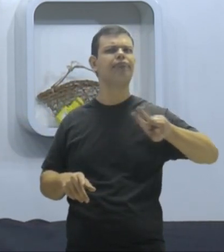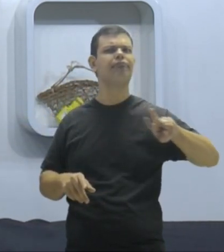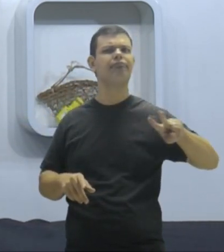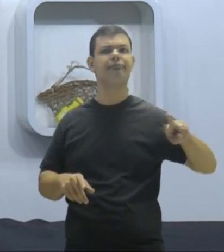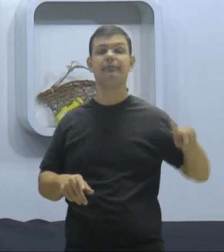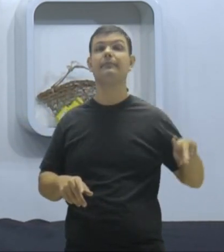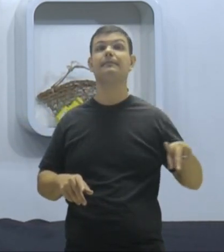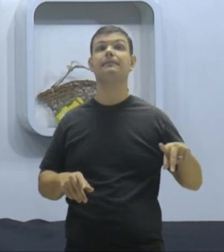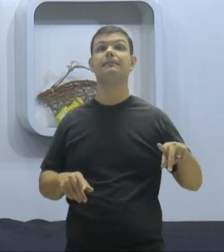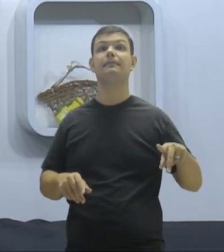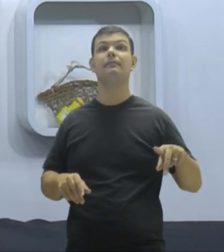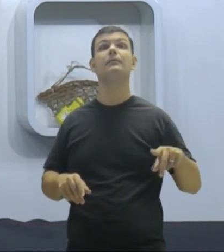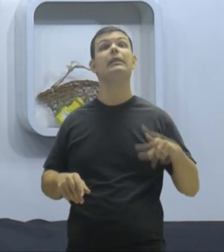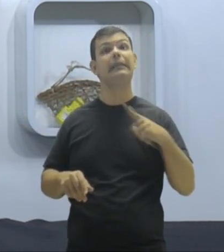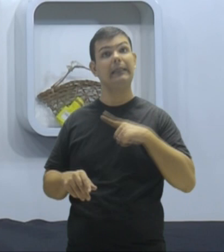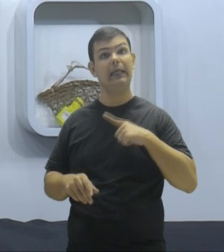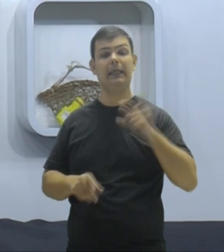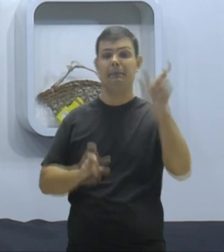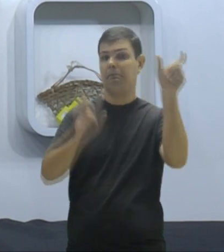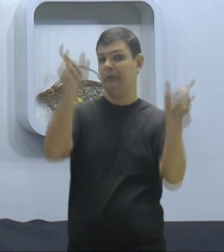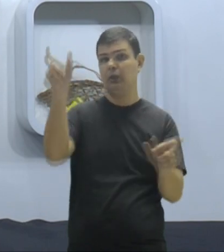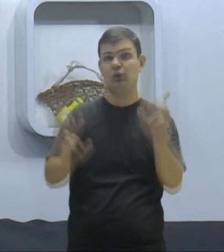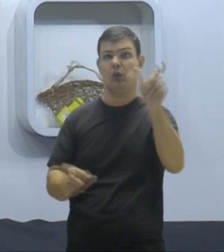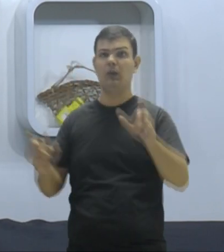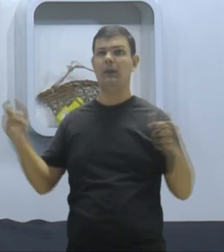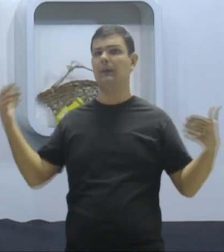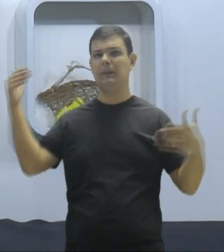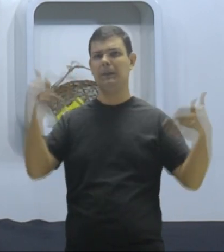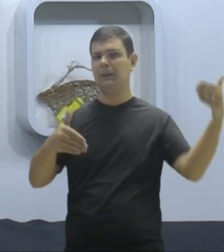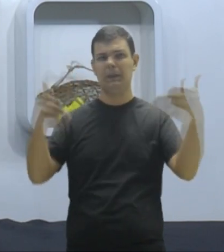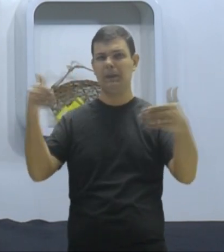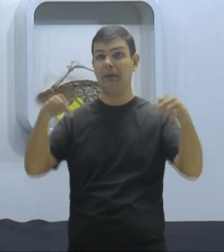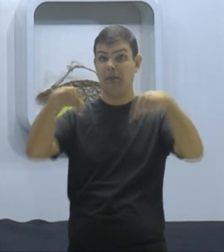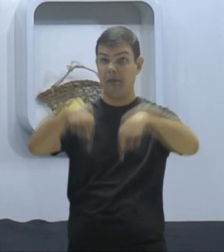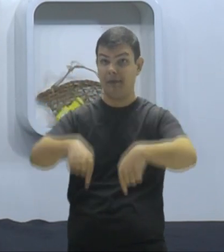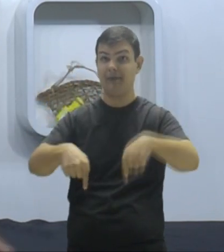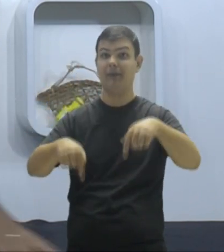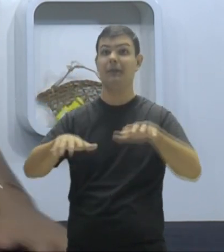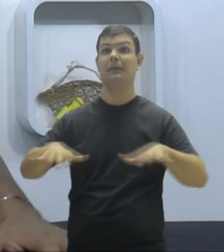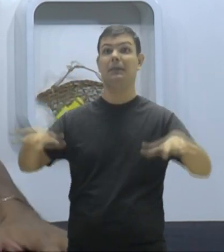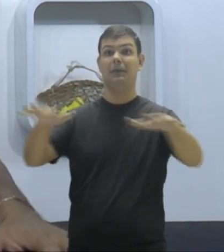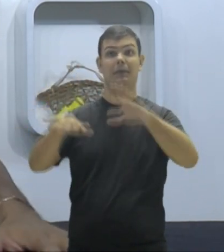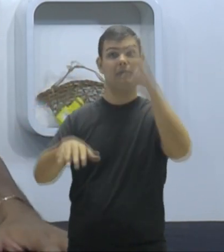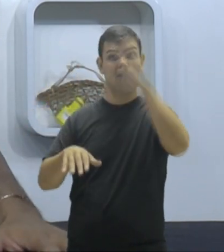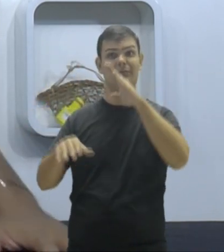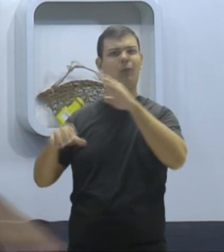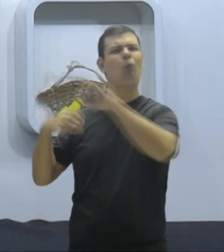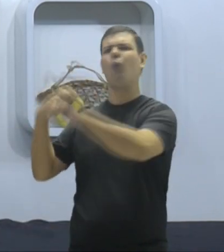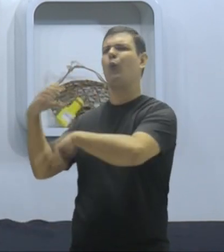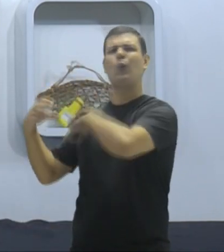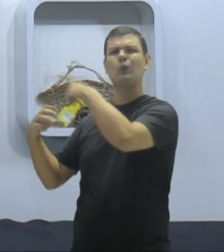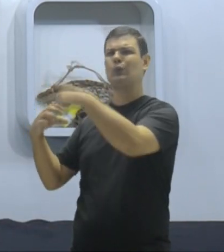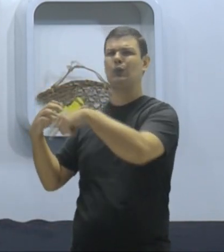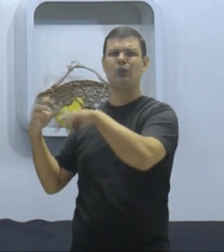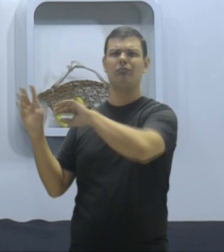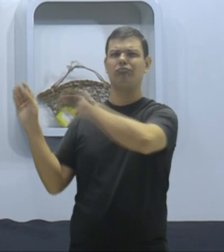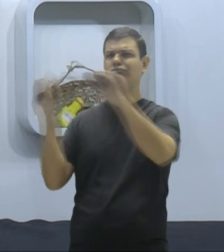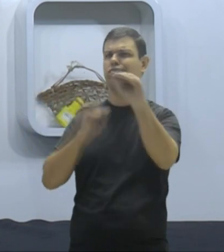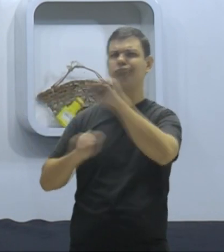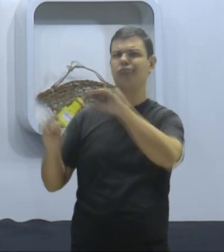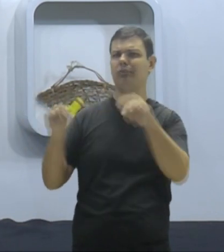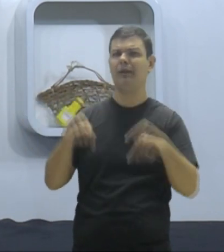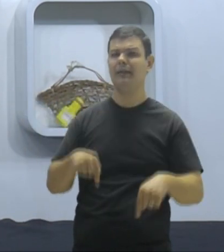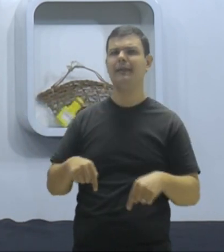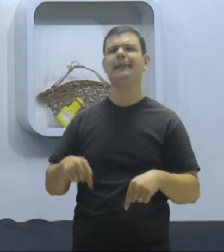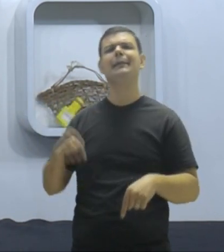seja, muitas pessoas vieram para cá no período da migração e veio gente do mundo todo para cá. Veio japonês, veio